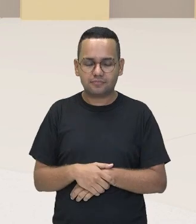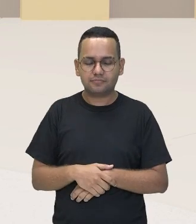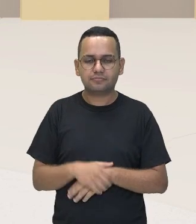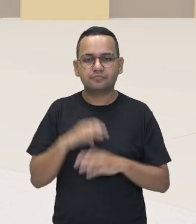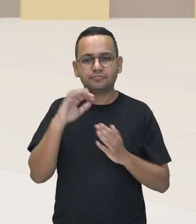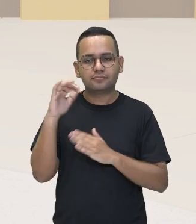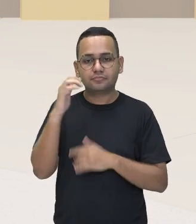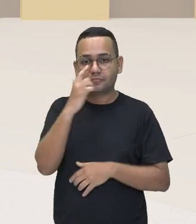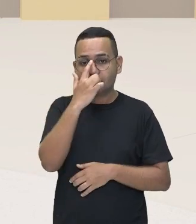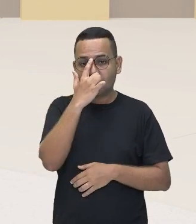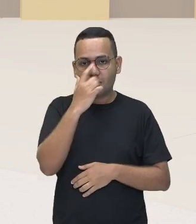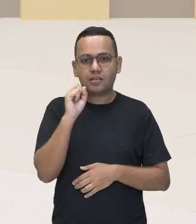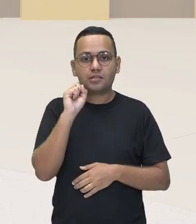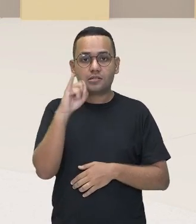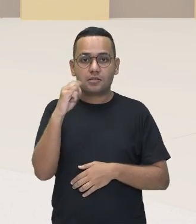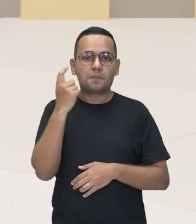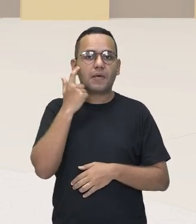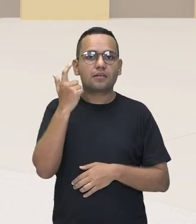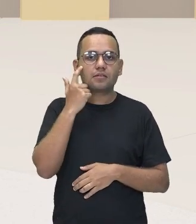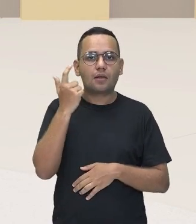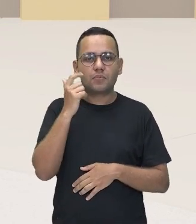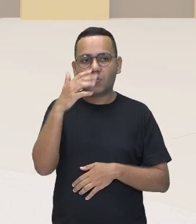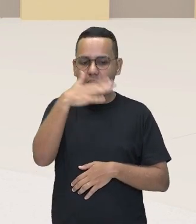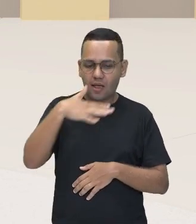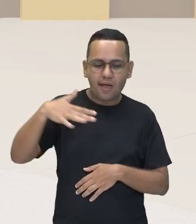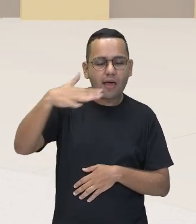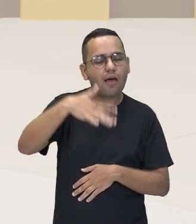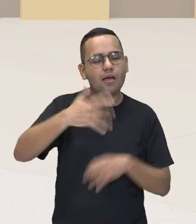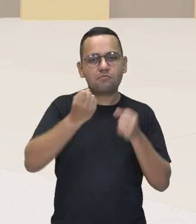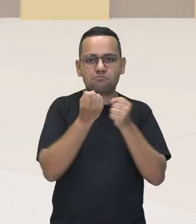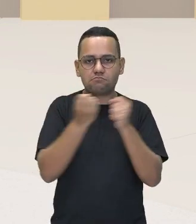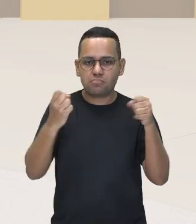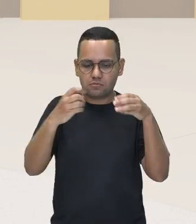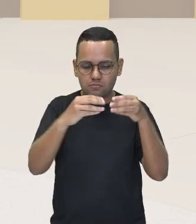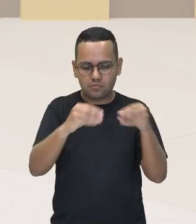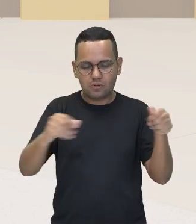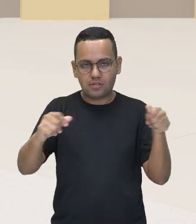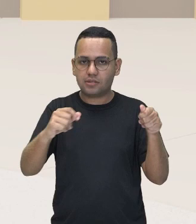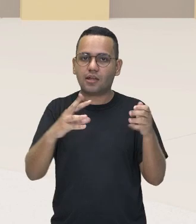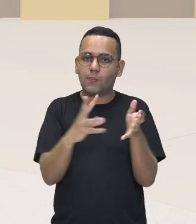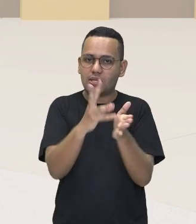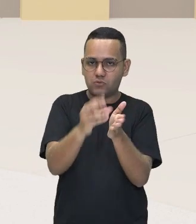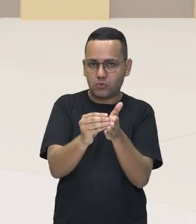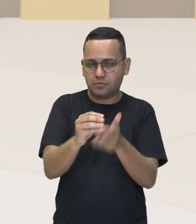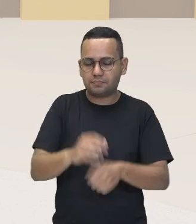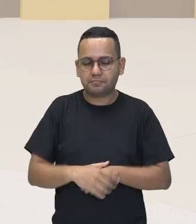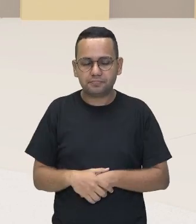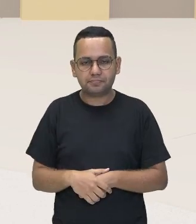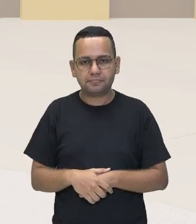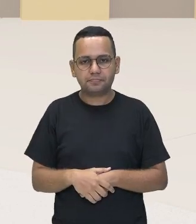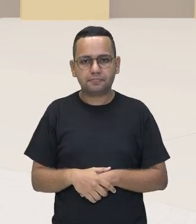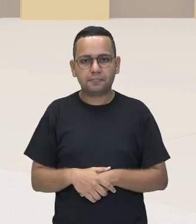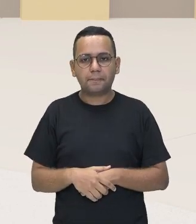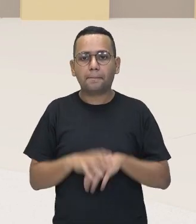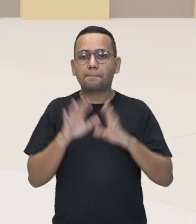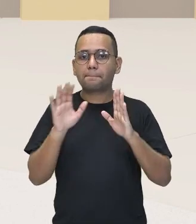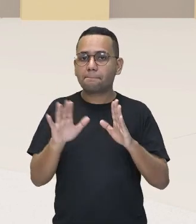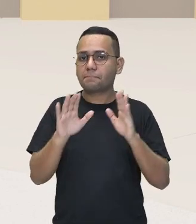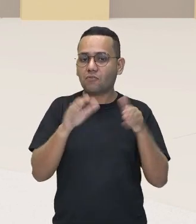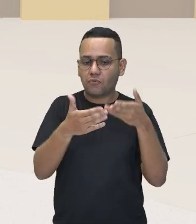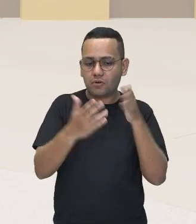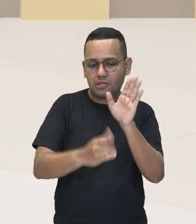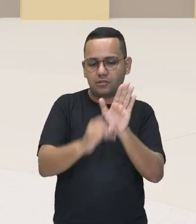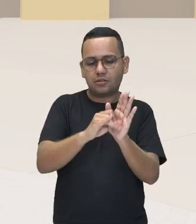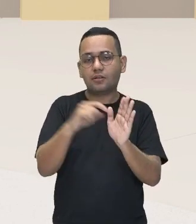territorialmente, sobre essa grande Amazônia. Não é mesmo? Então, percebam que a questão da identidade, ela é importante. Então, a